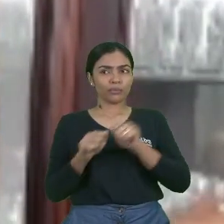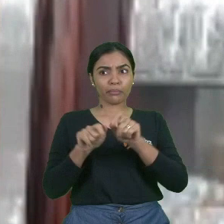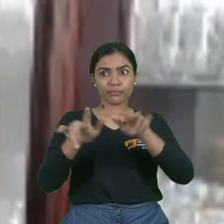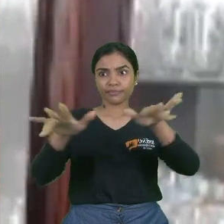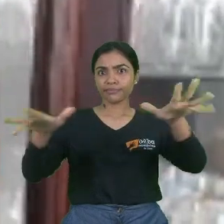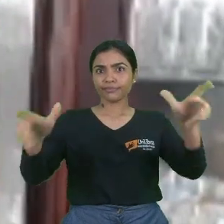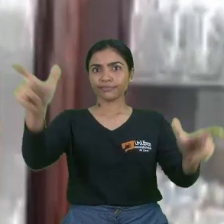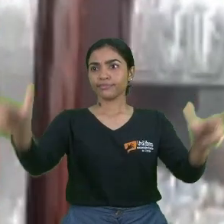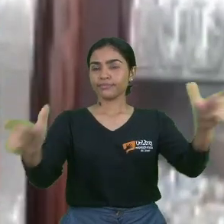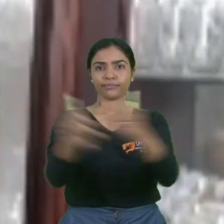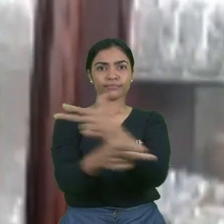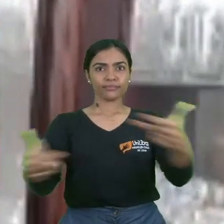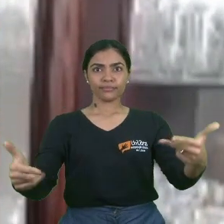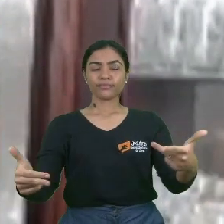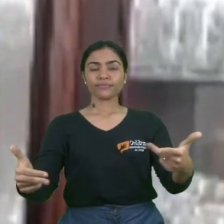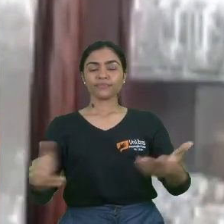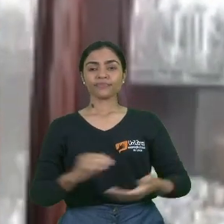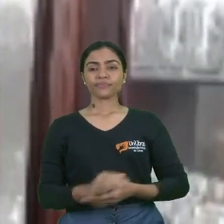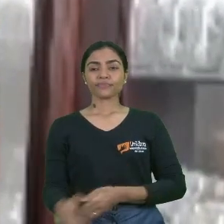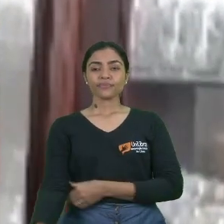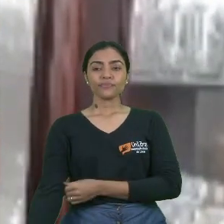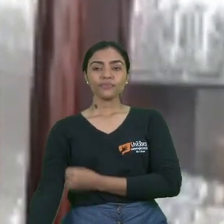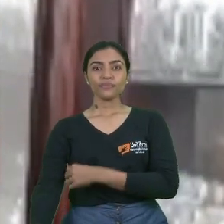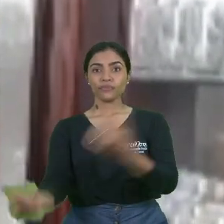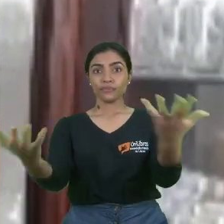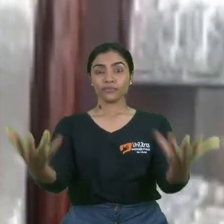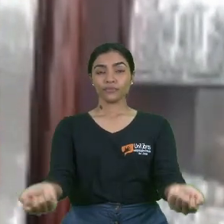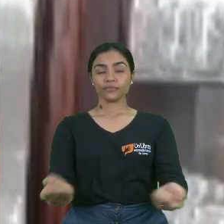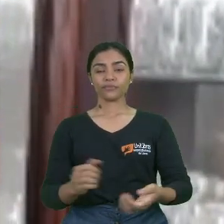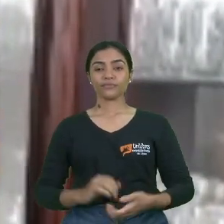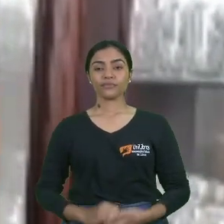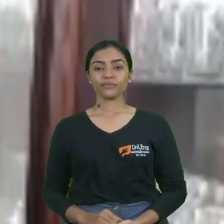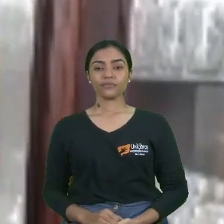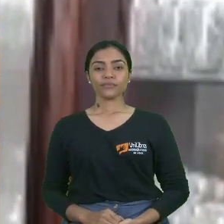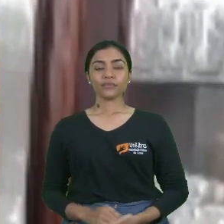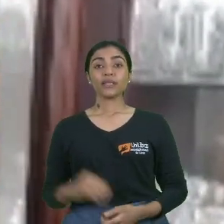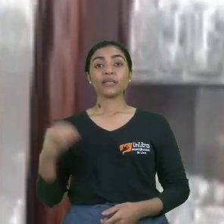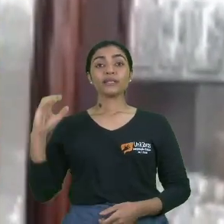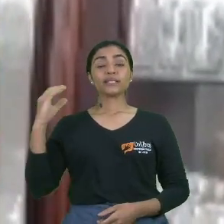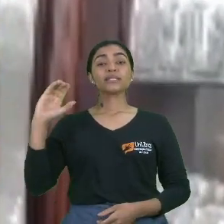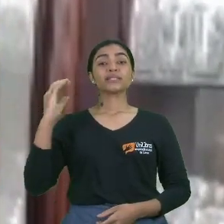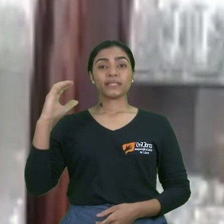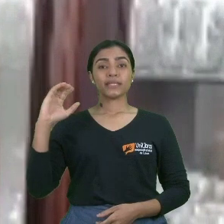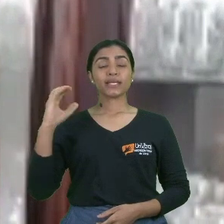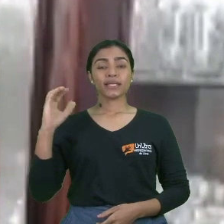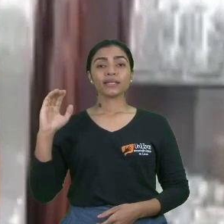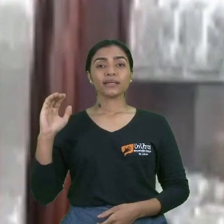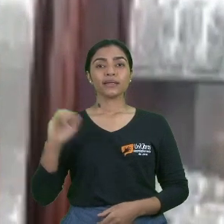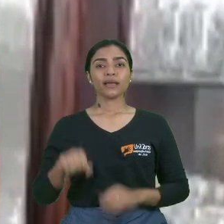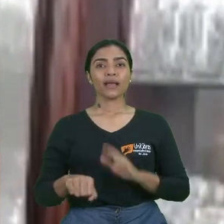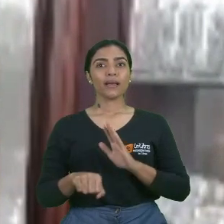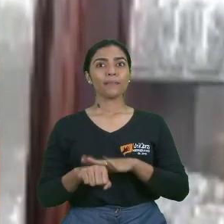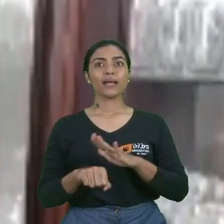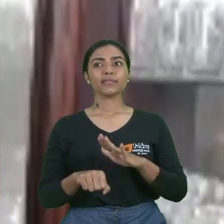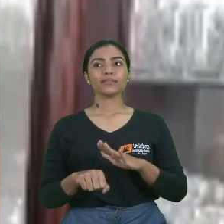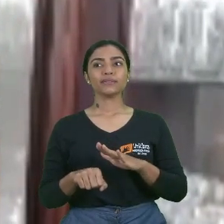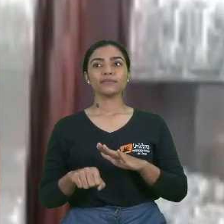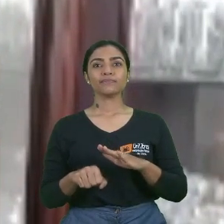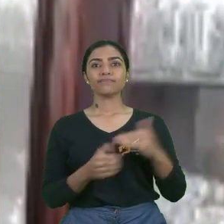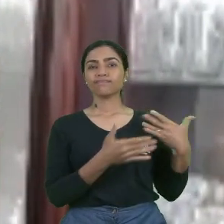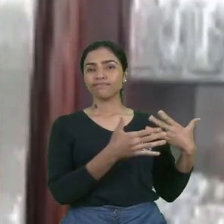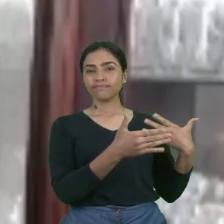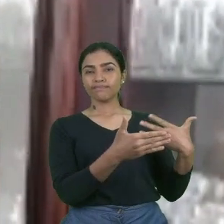gente né com certeza antes as ciências mais consolidadas